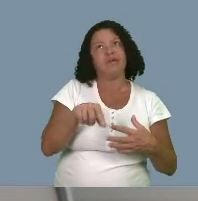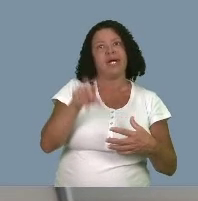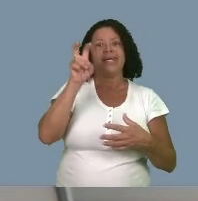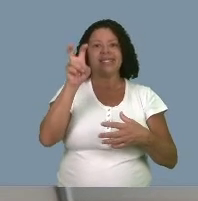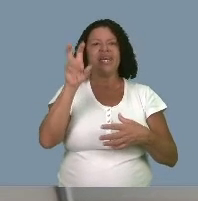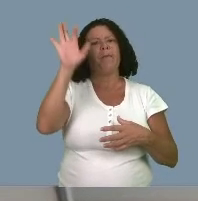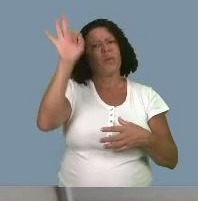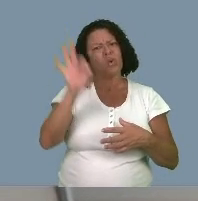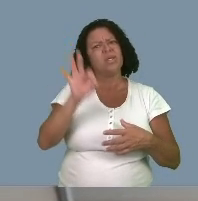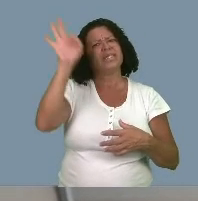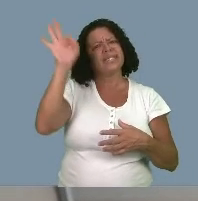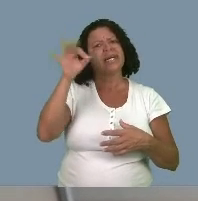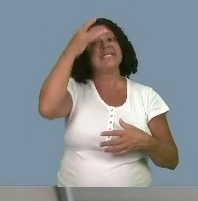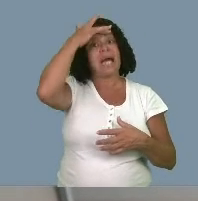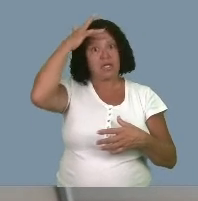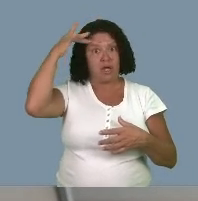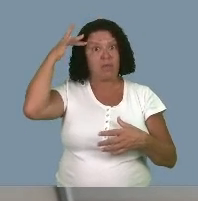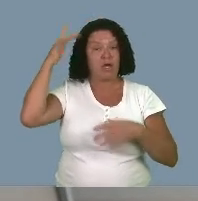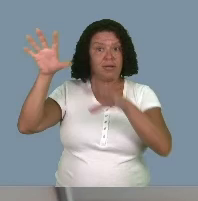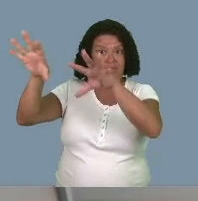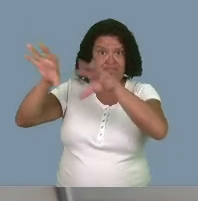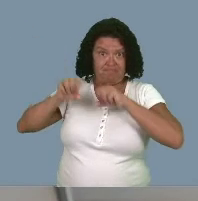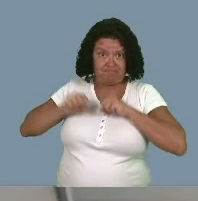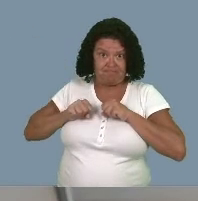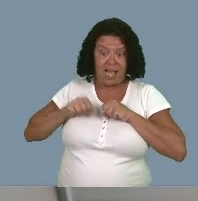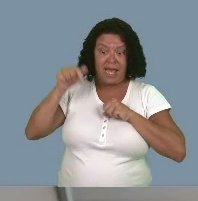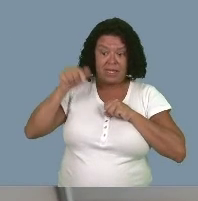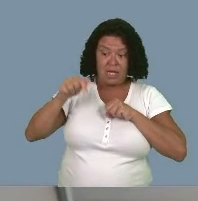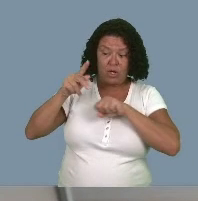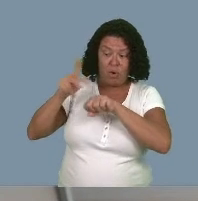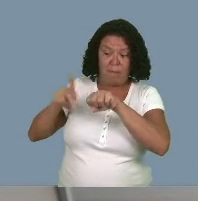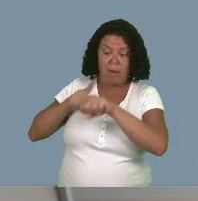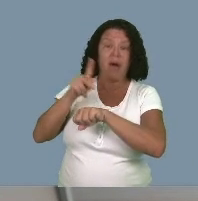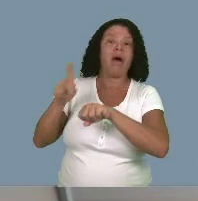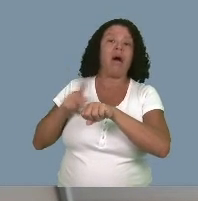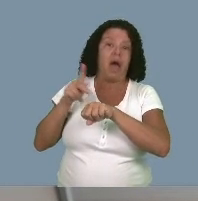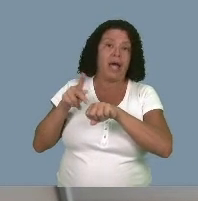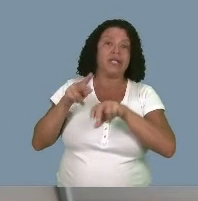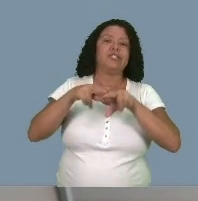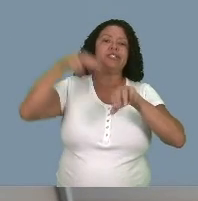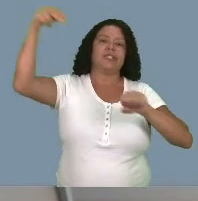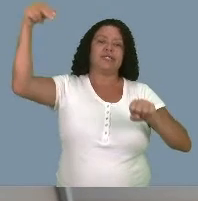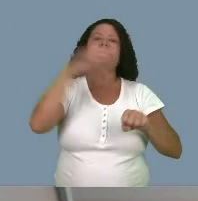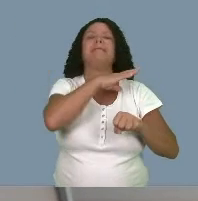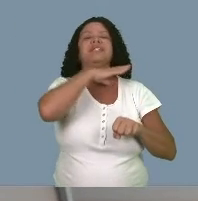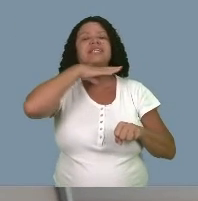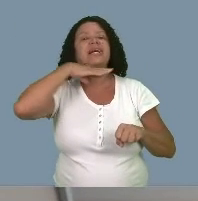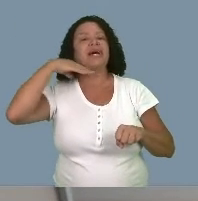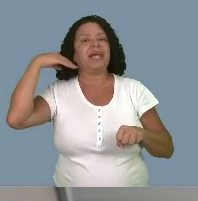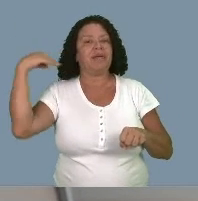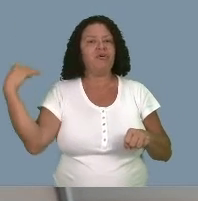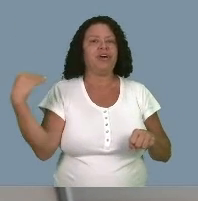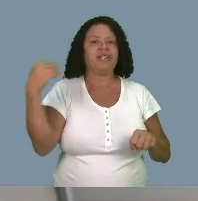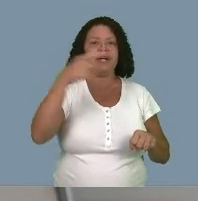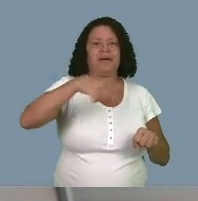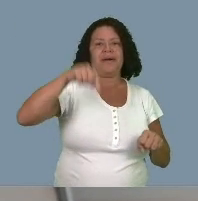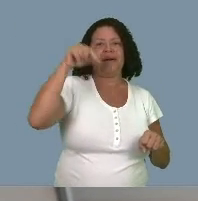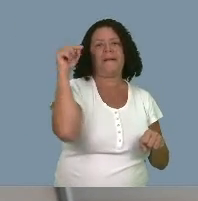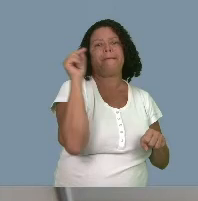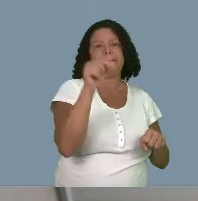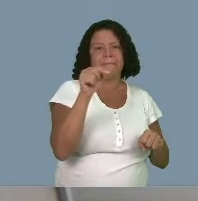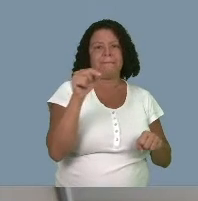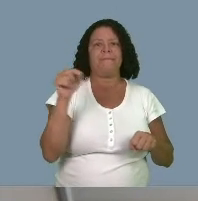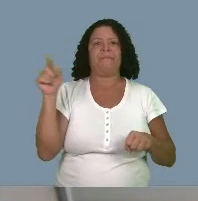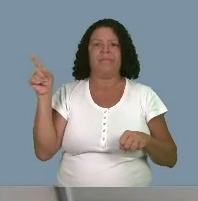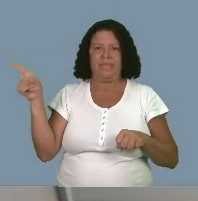2,5% das pessoas que são infectadas aqui no país acabam desencarnando. A gente pode dizer